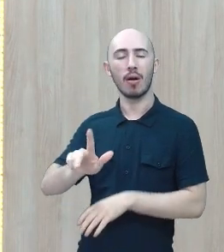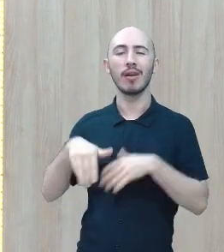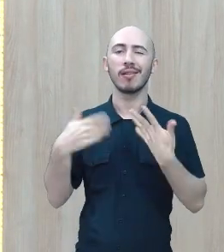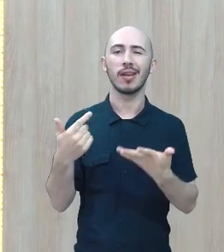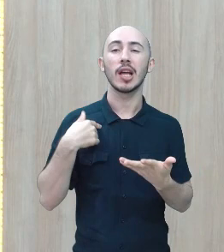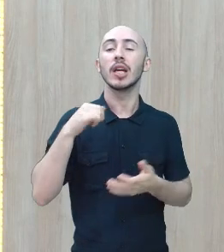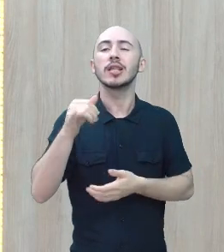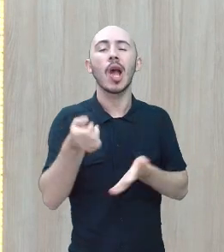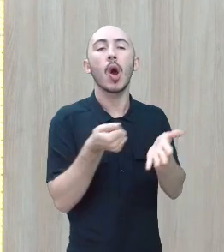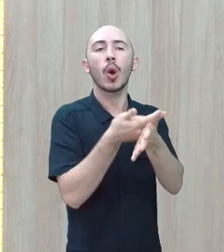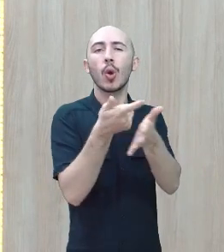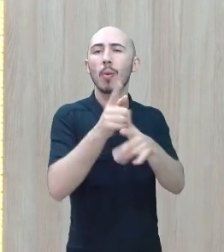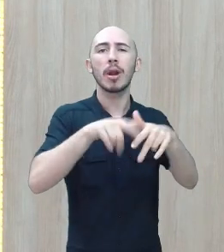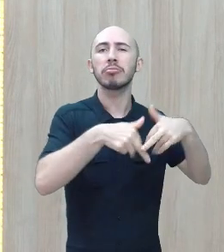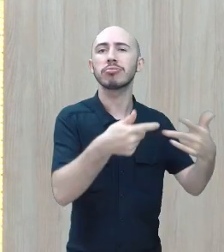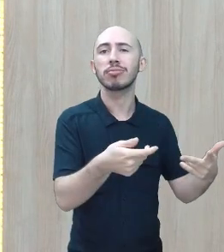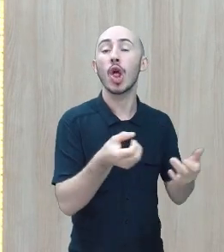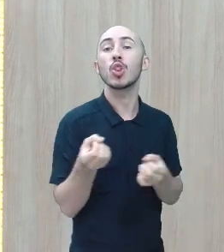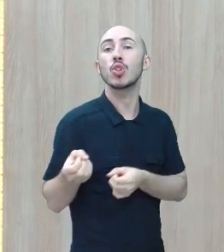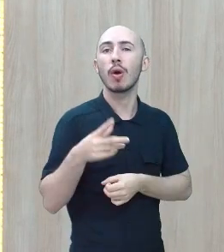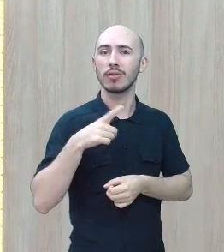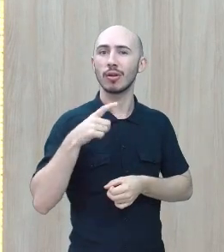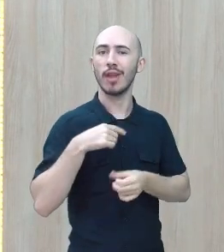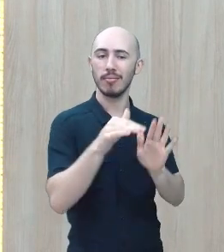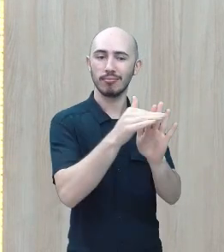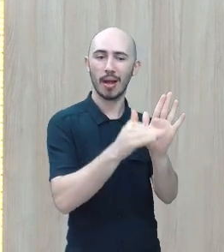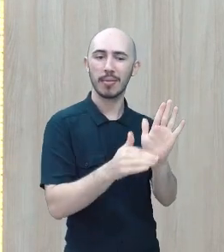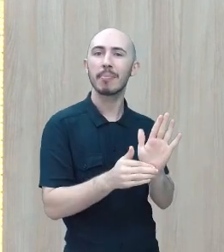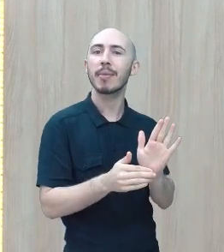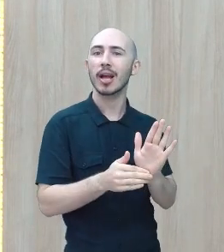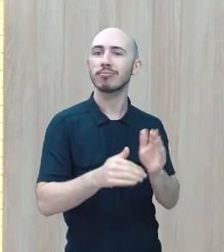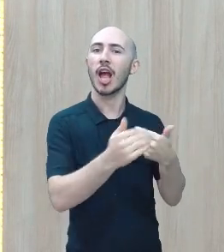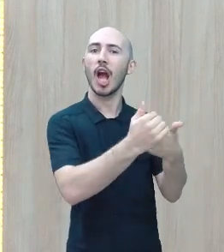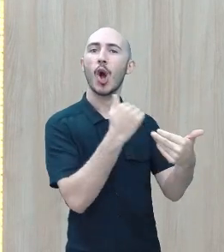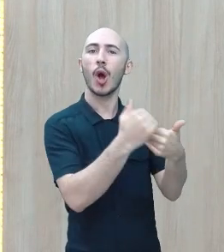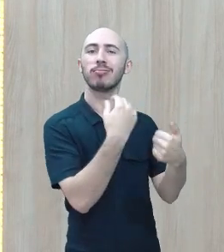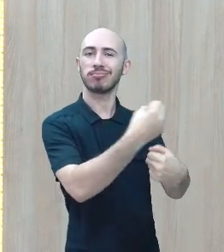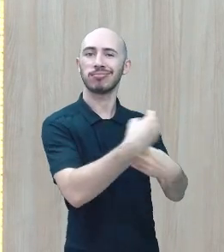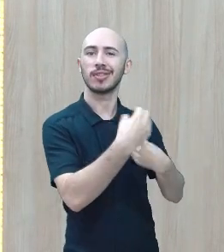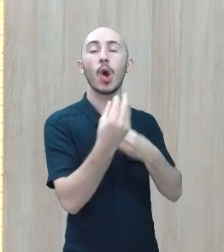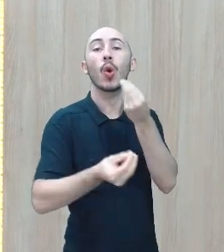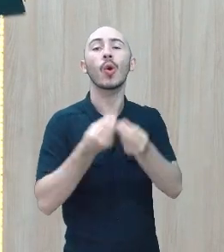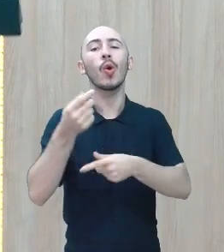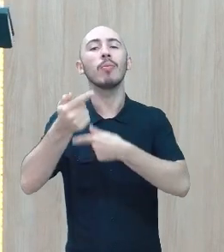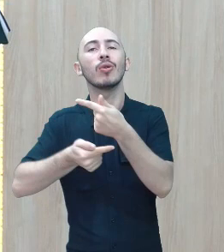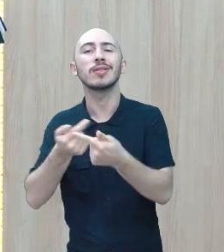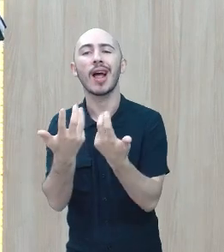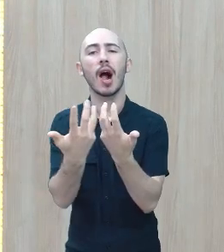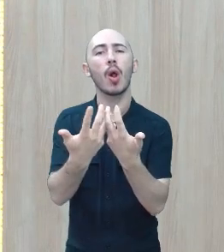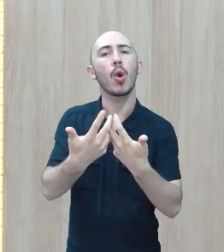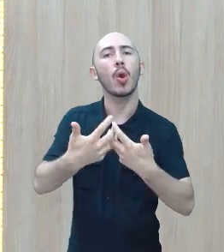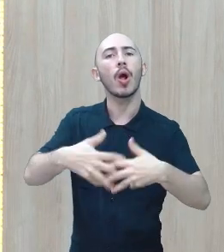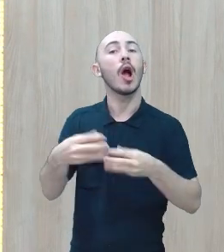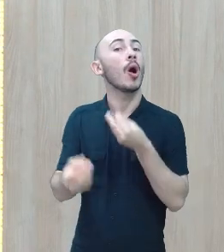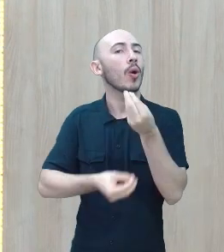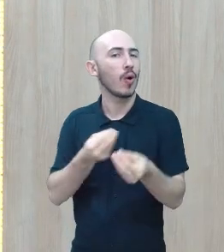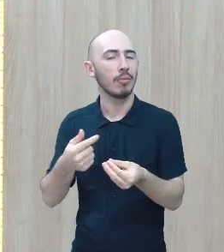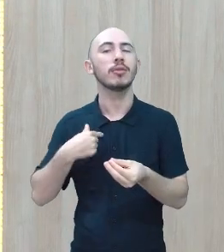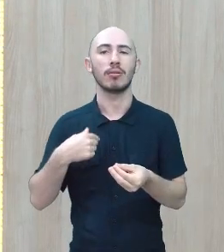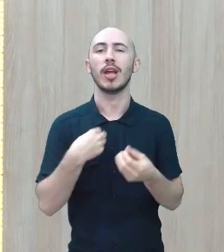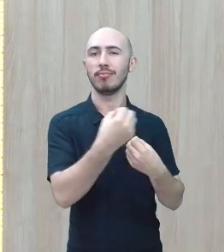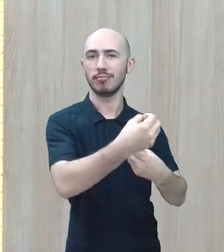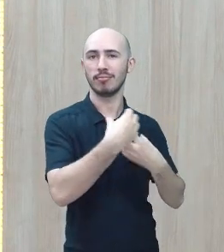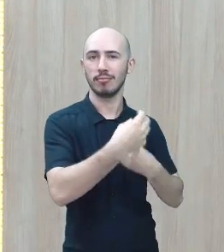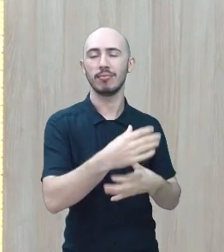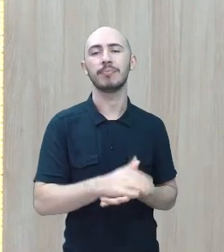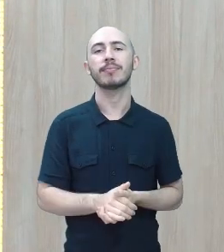algum equipamento novo, algum equipamento tecnológico, quando compra um móvel novo e precisa saber como montar esse móvel. Então, os